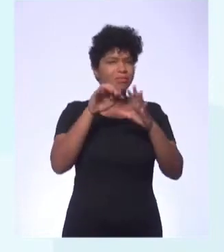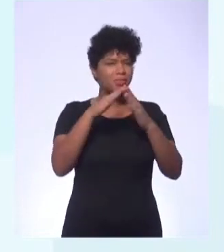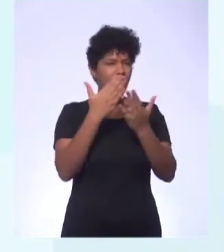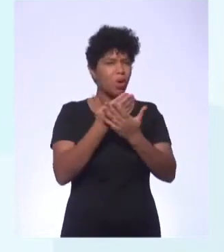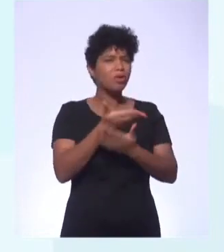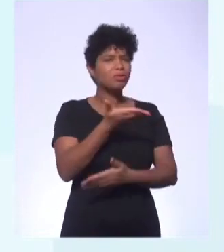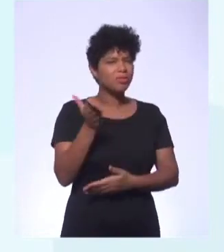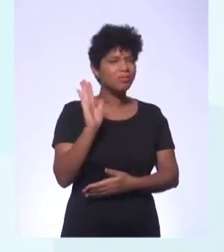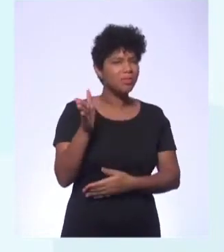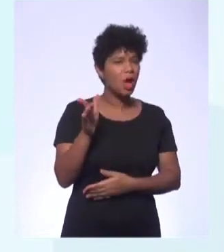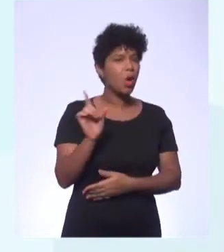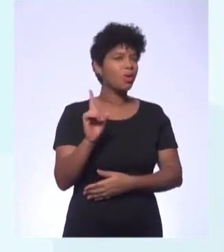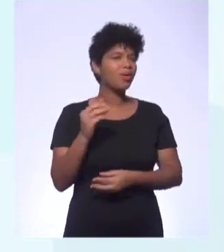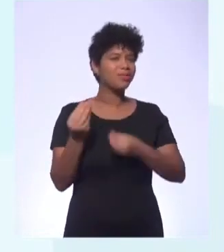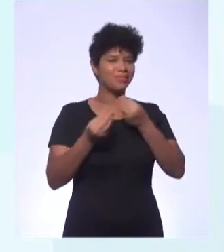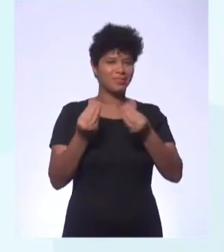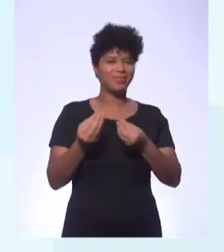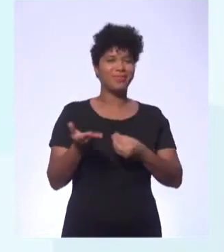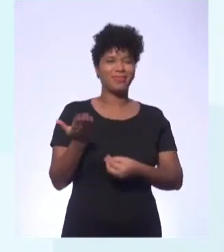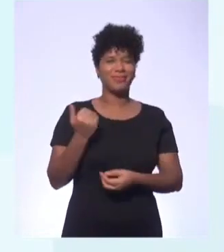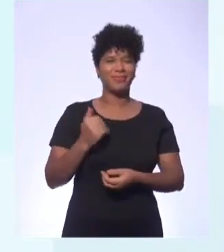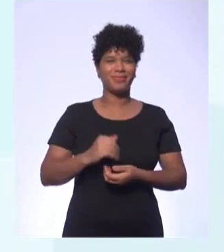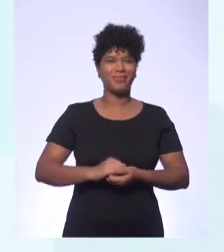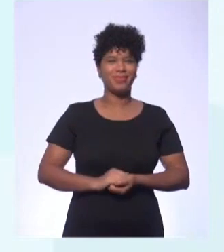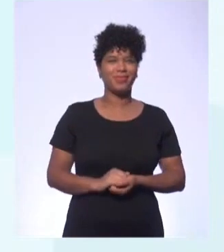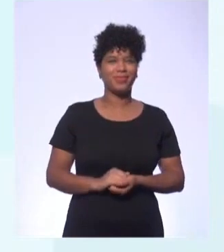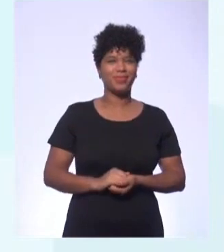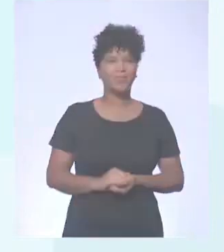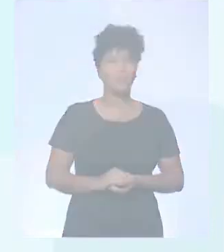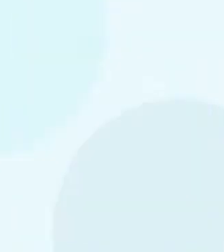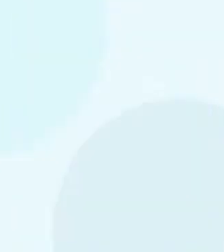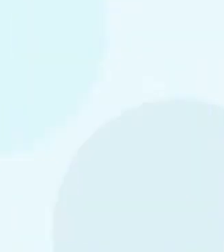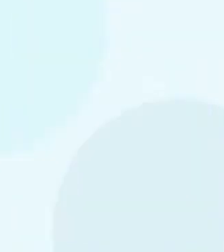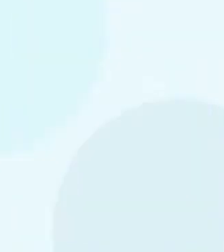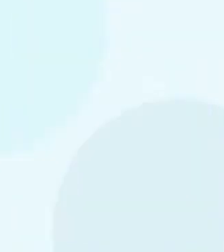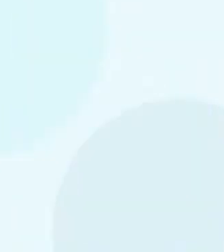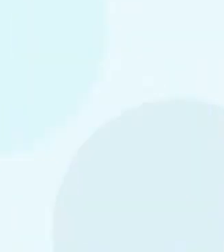vocês? Comentem com a gente. A gente volta já já.